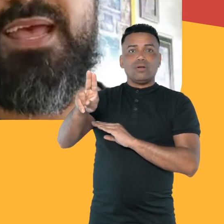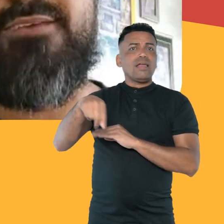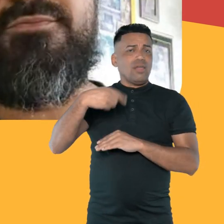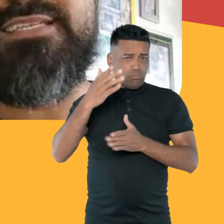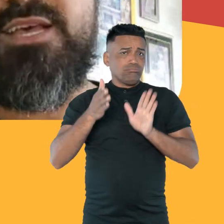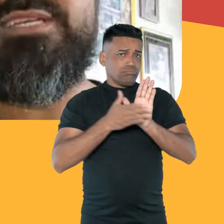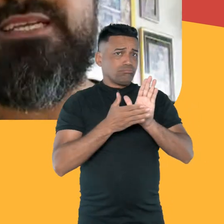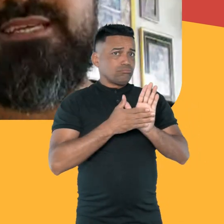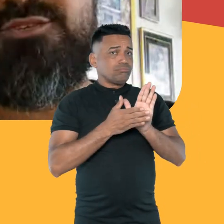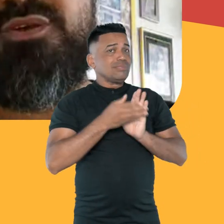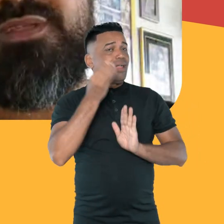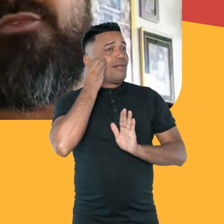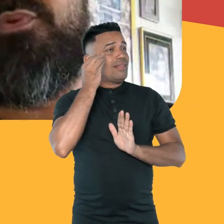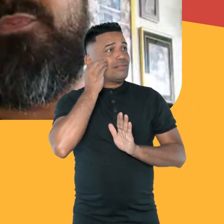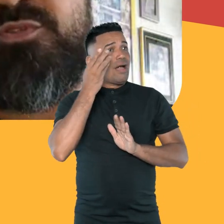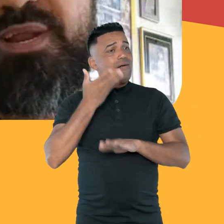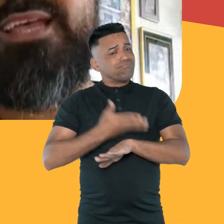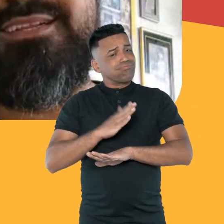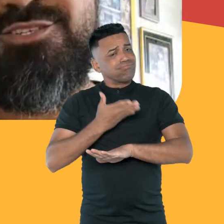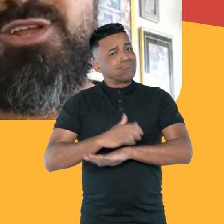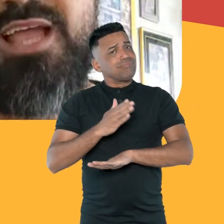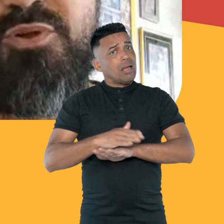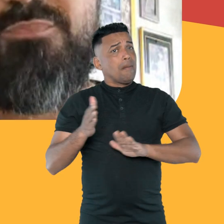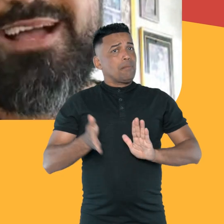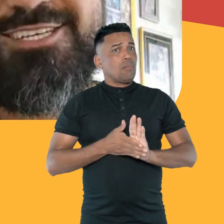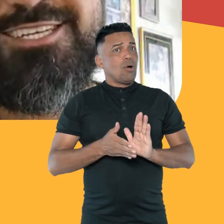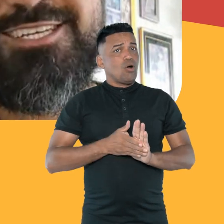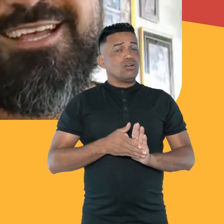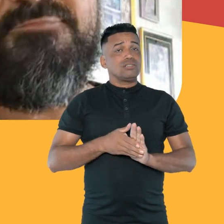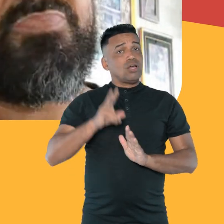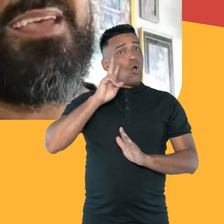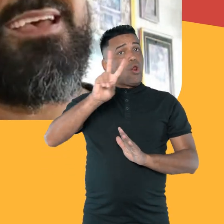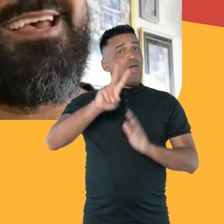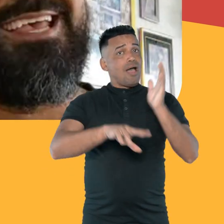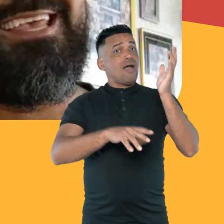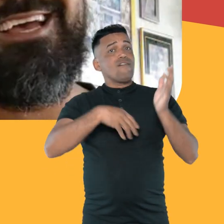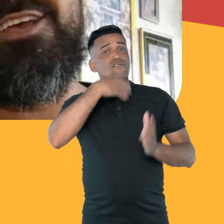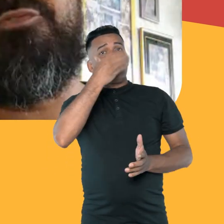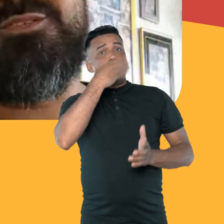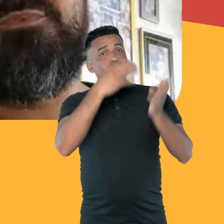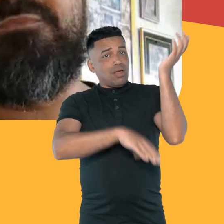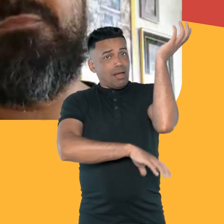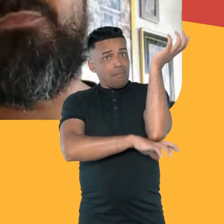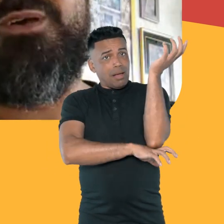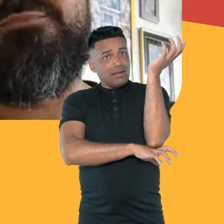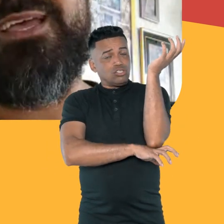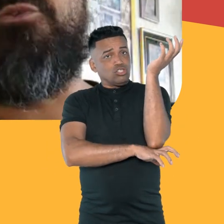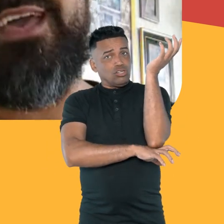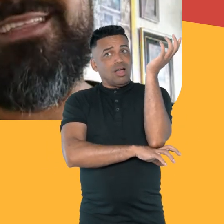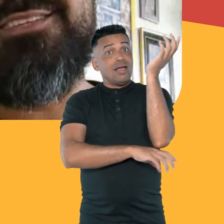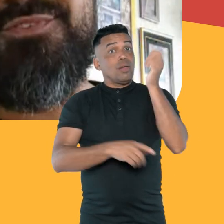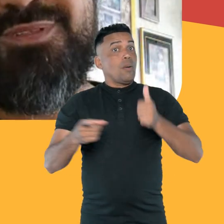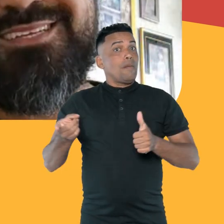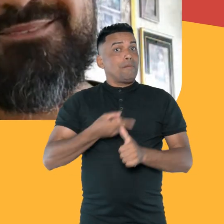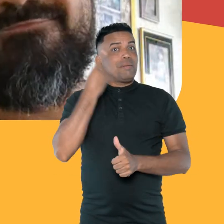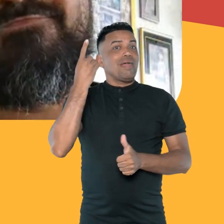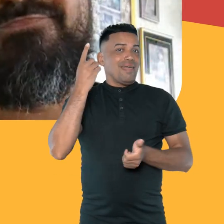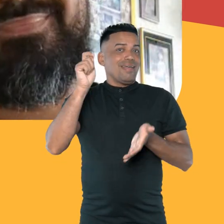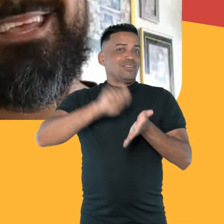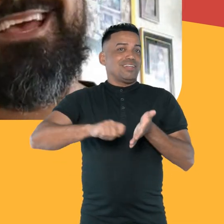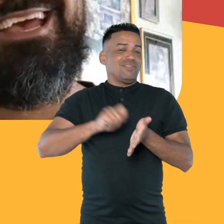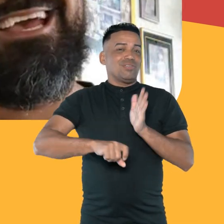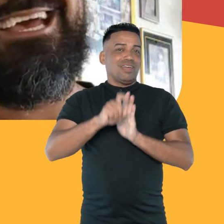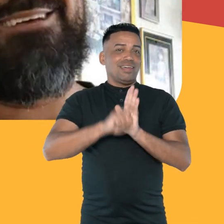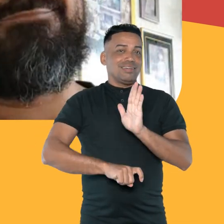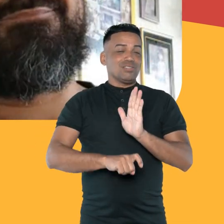tentar fazer o exercício que eu estava propondo para eles de olhar para o abacaxi, né? E aí eu fiz o primeiro poema, que é o Rei das Frutas.